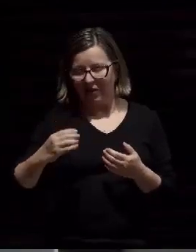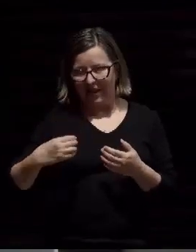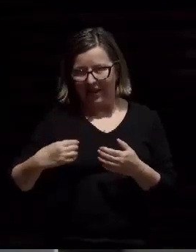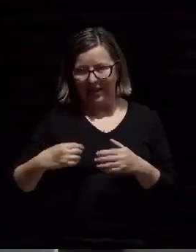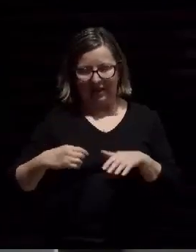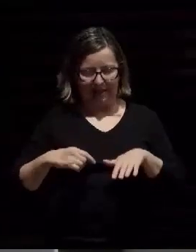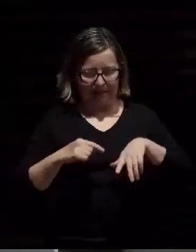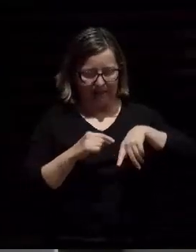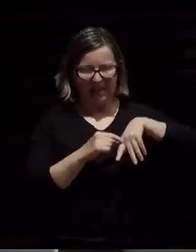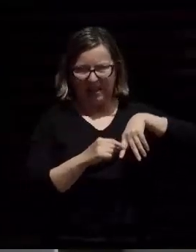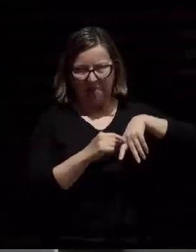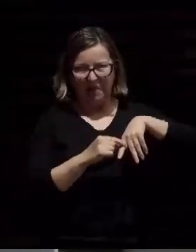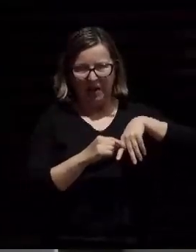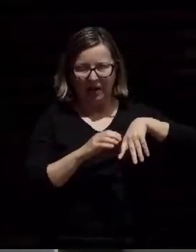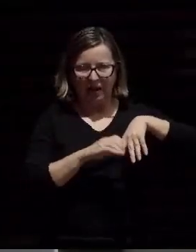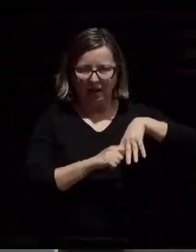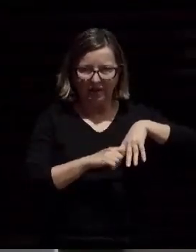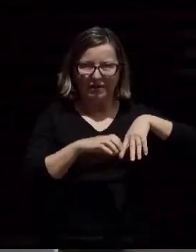sua palpação.